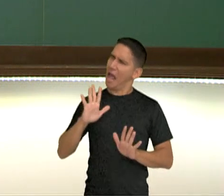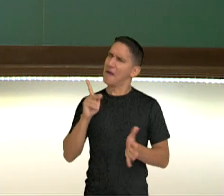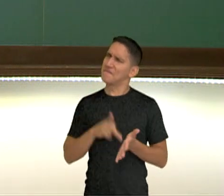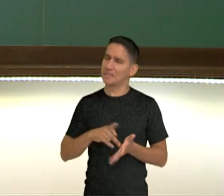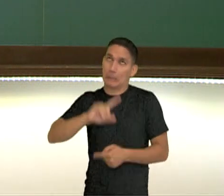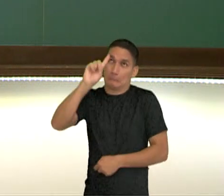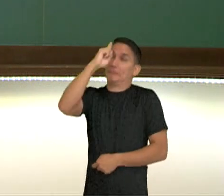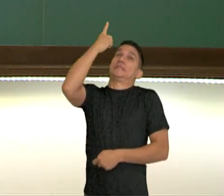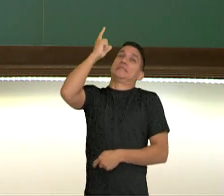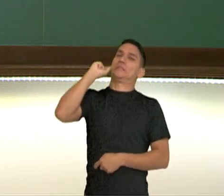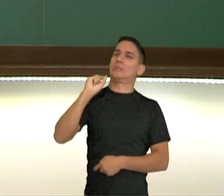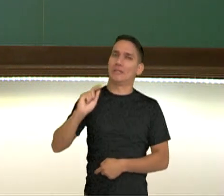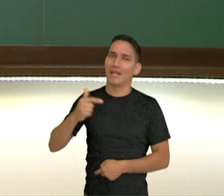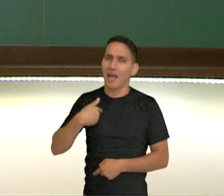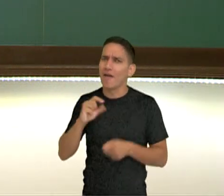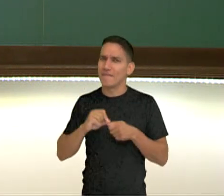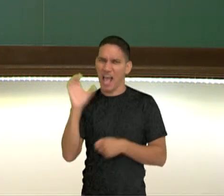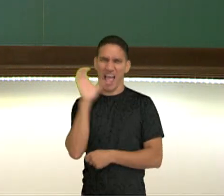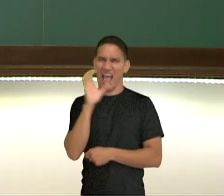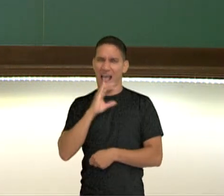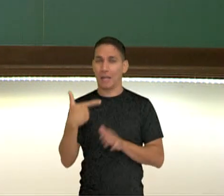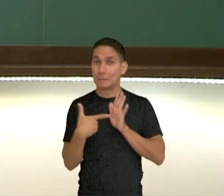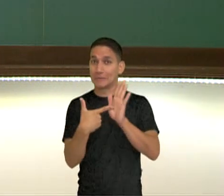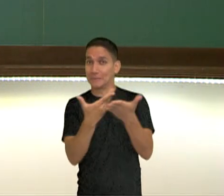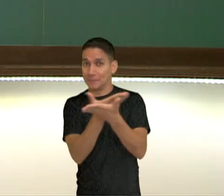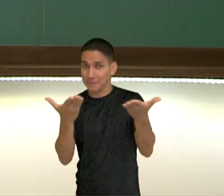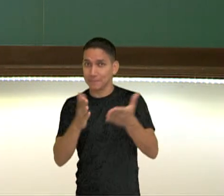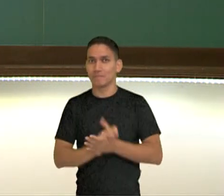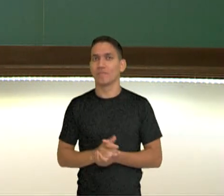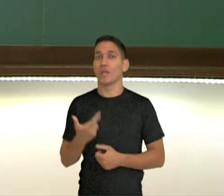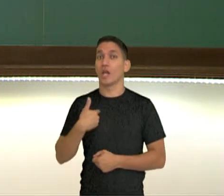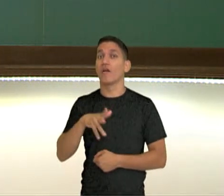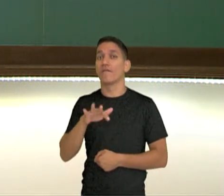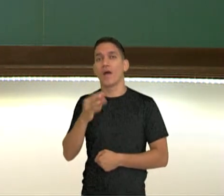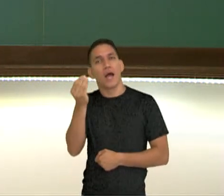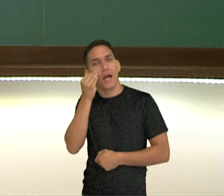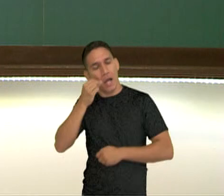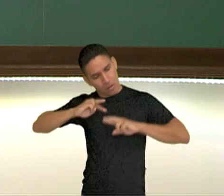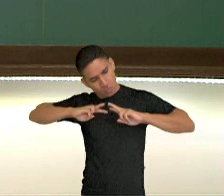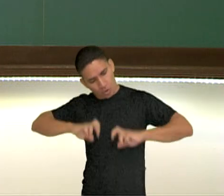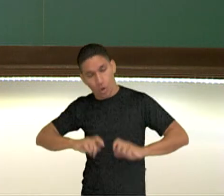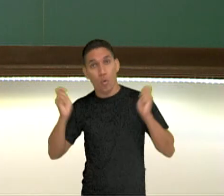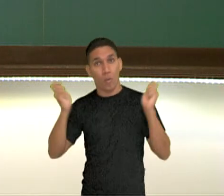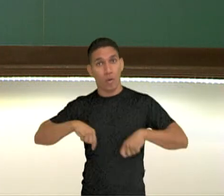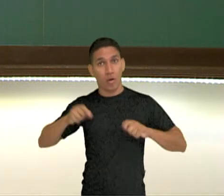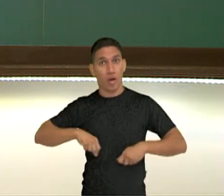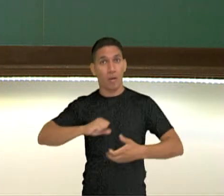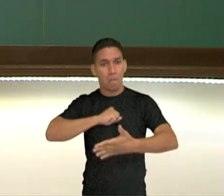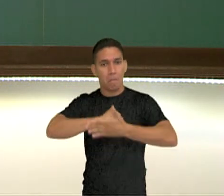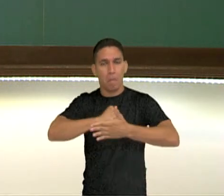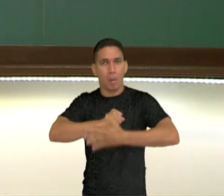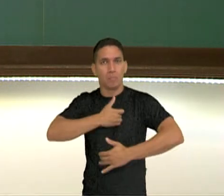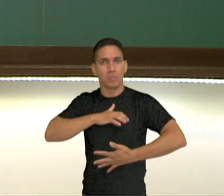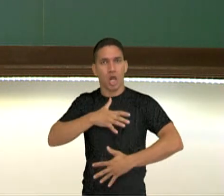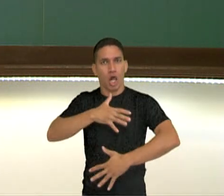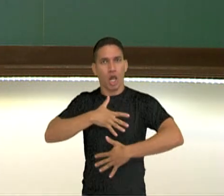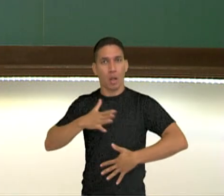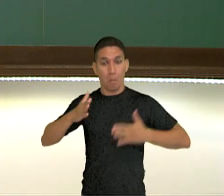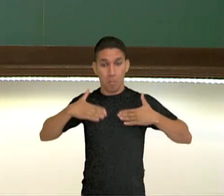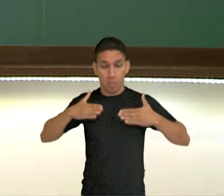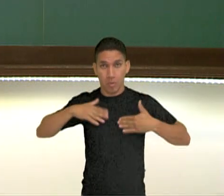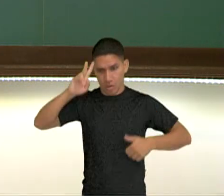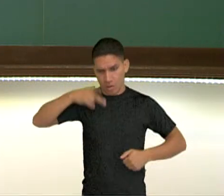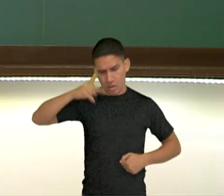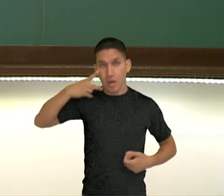improvisei aqui preparei algo bem rápido para mostrar para você eu vou explorar agora capacidade de produzir sons com o